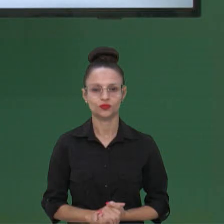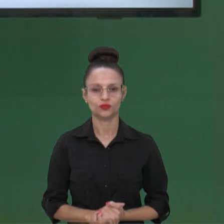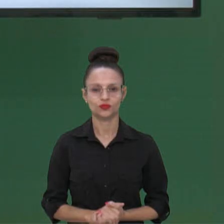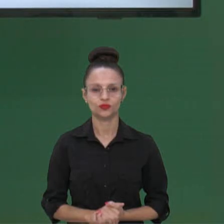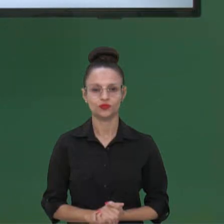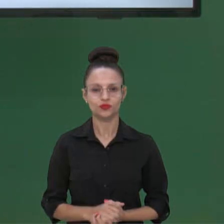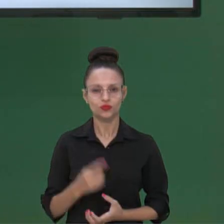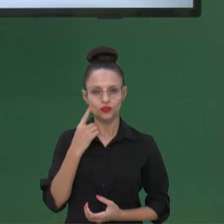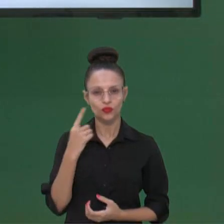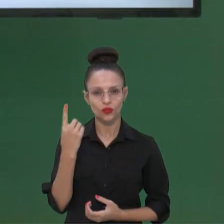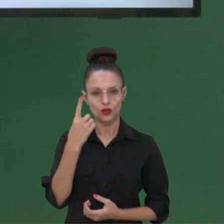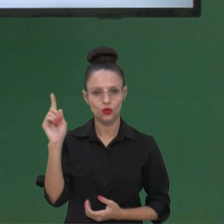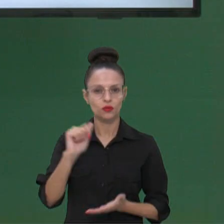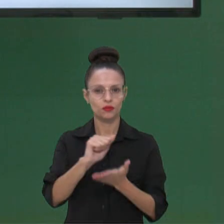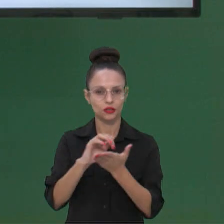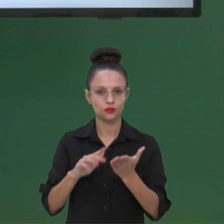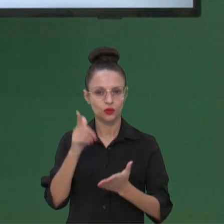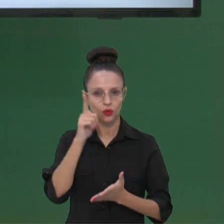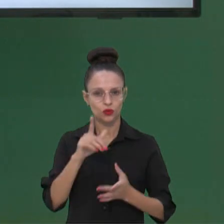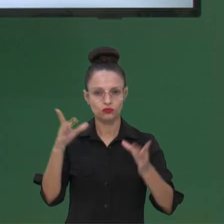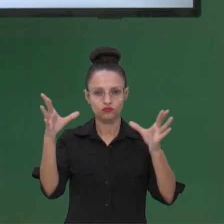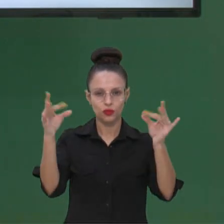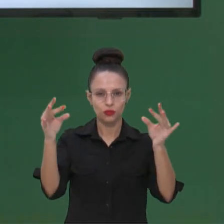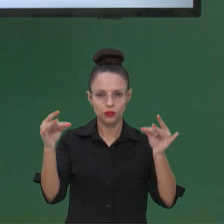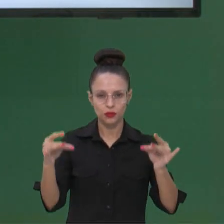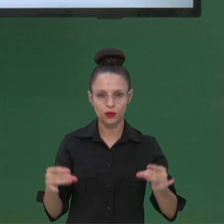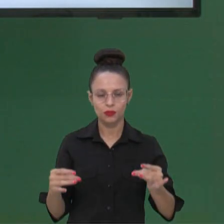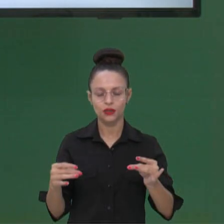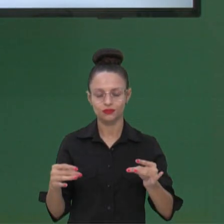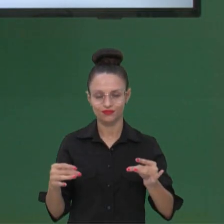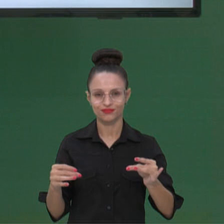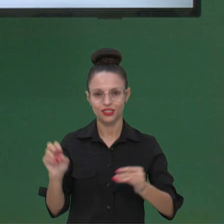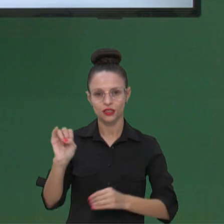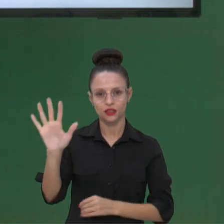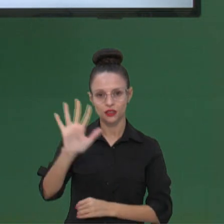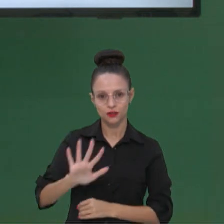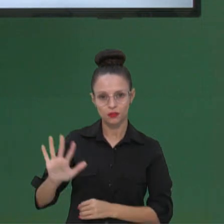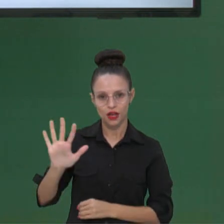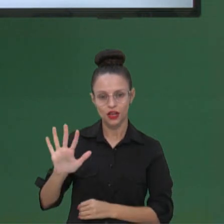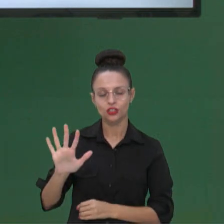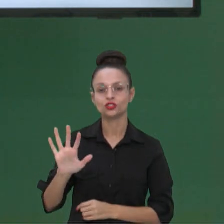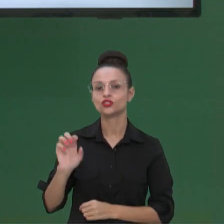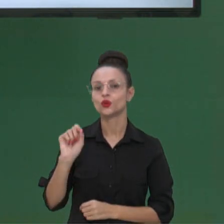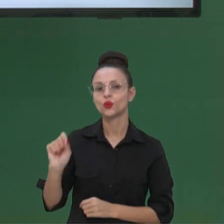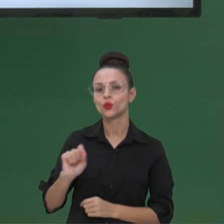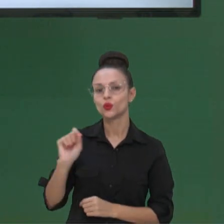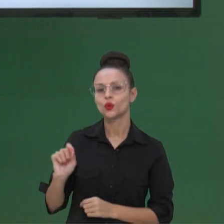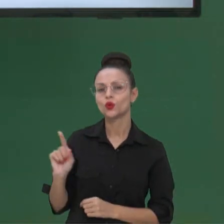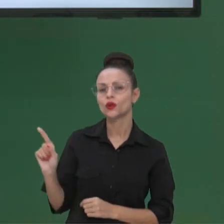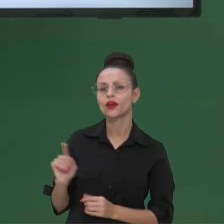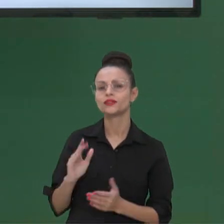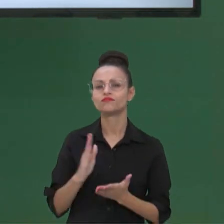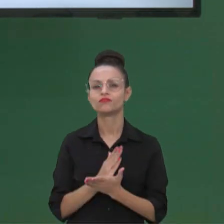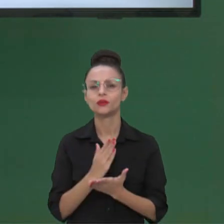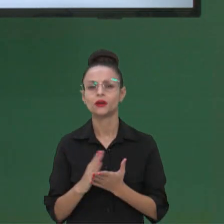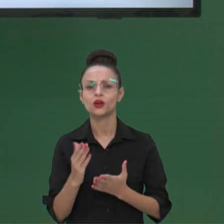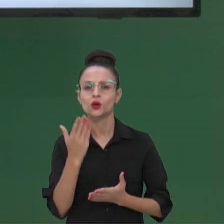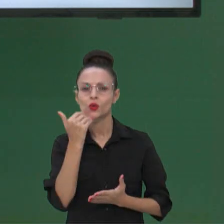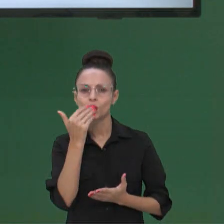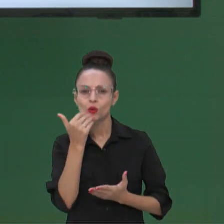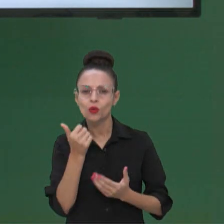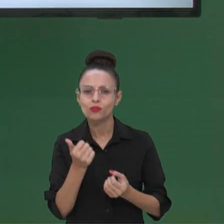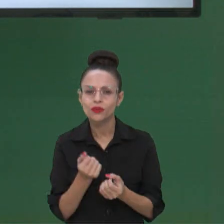Esse último exercício conseguiu descrever a imagem? Colonos, puritanos, dividindo comida